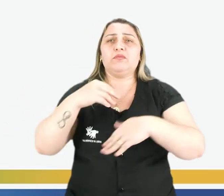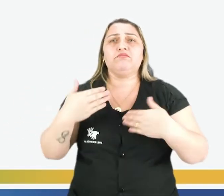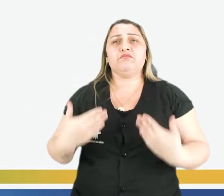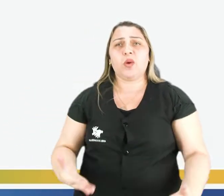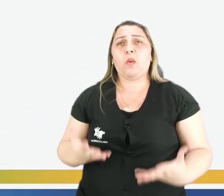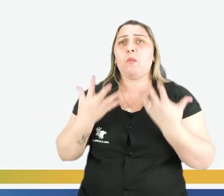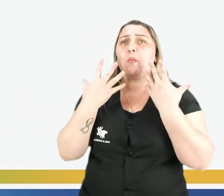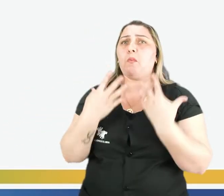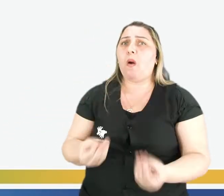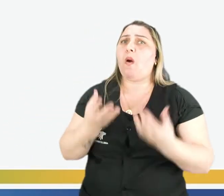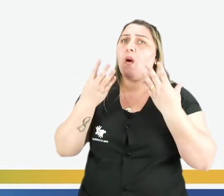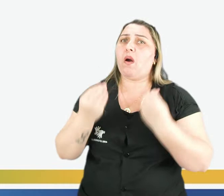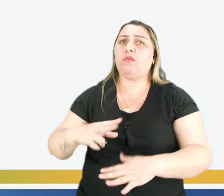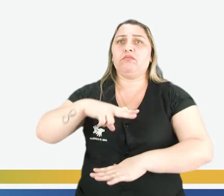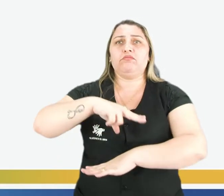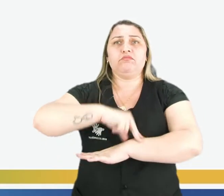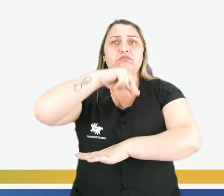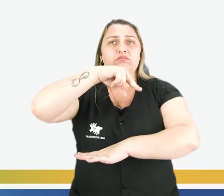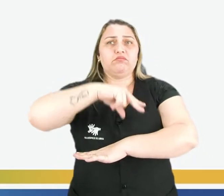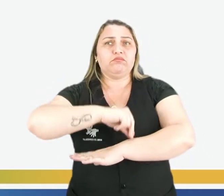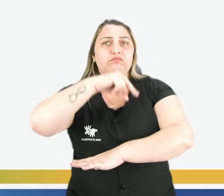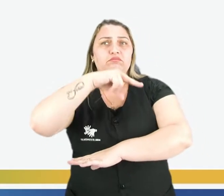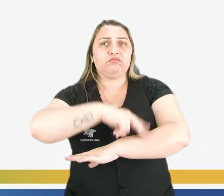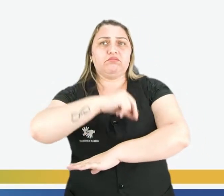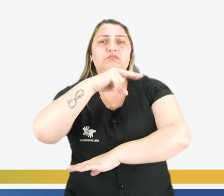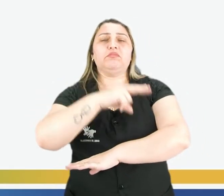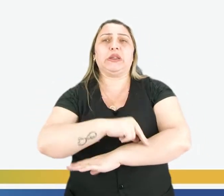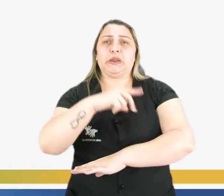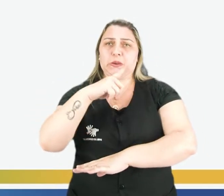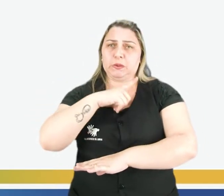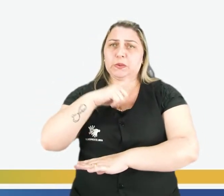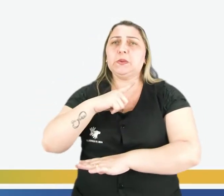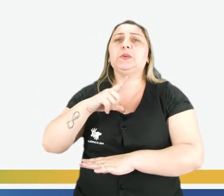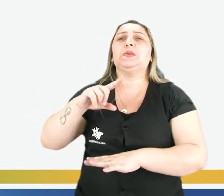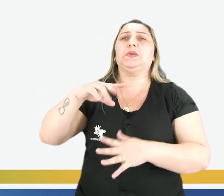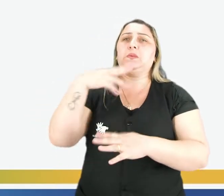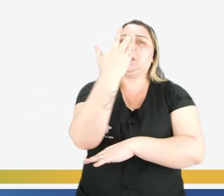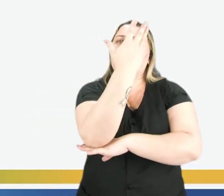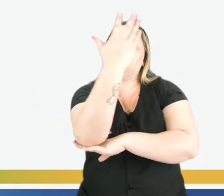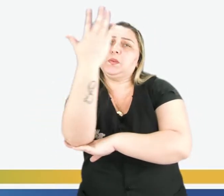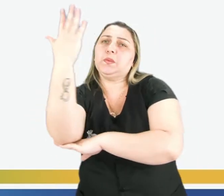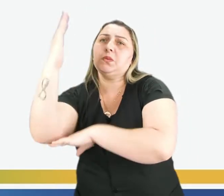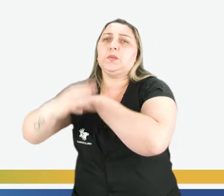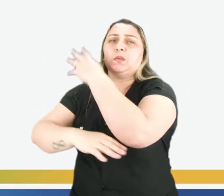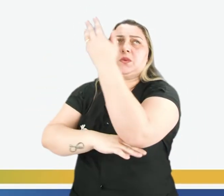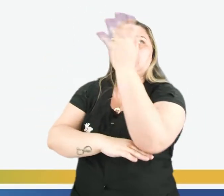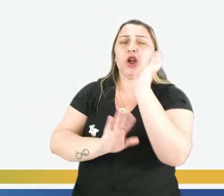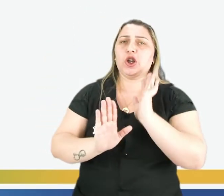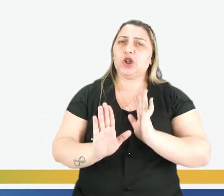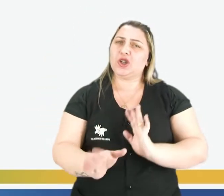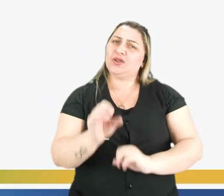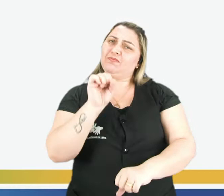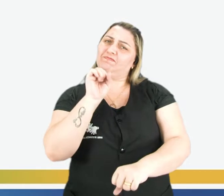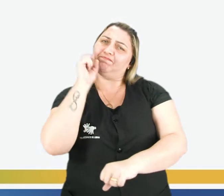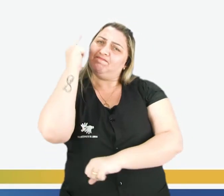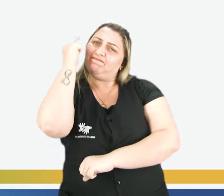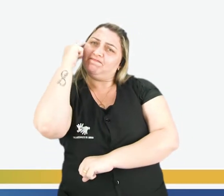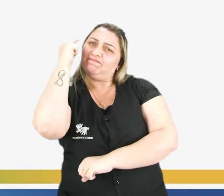tanto de gafanhoto, o tanto de grilo, o tanto de inseto que íamos ter na natureza, né? Já parou para